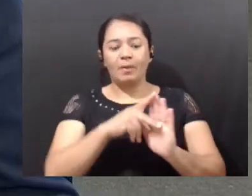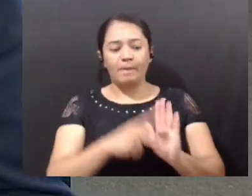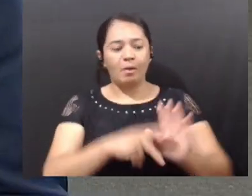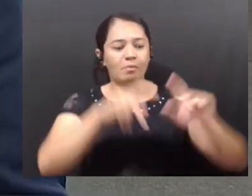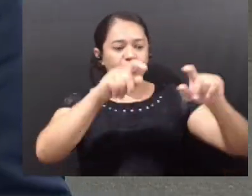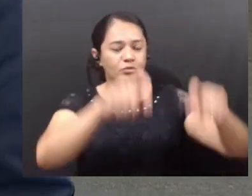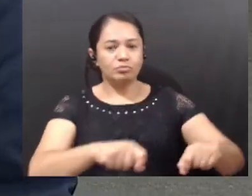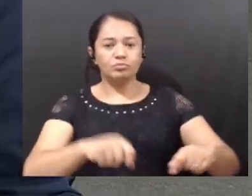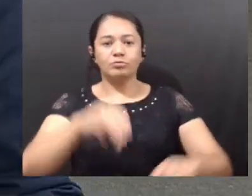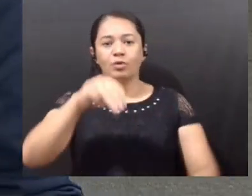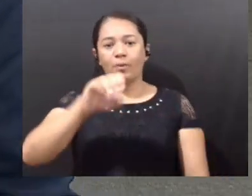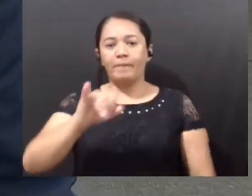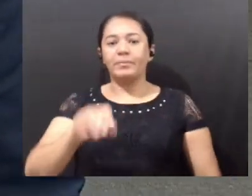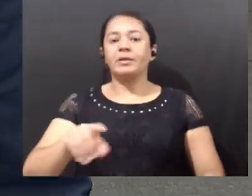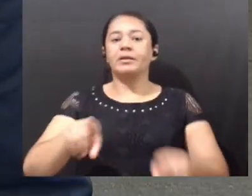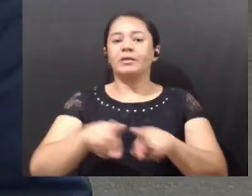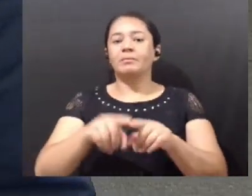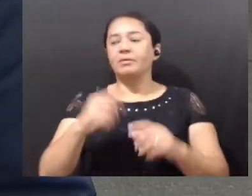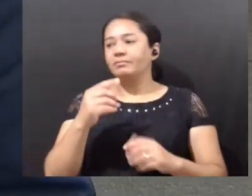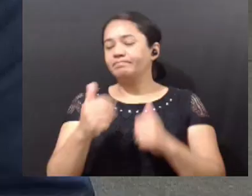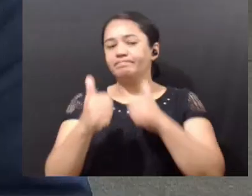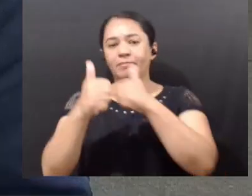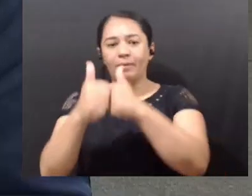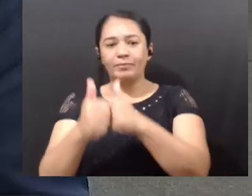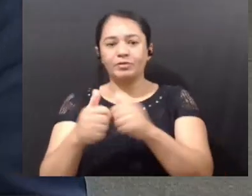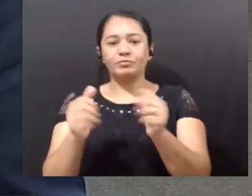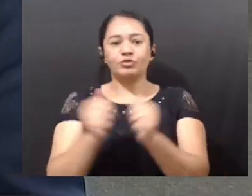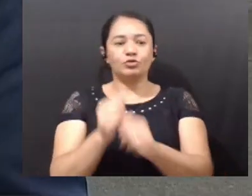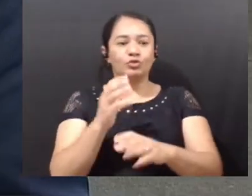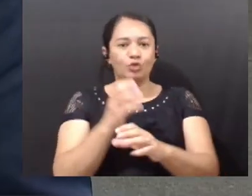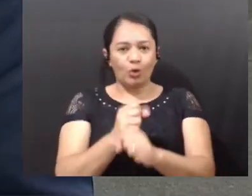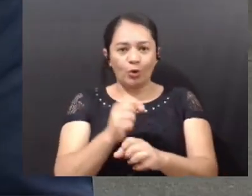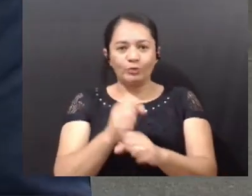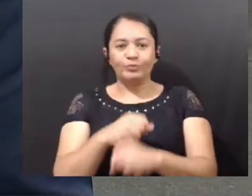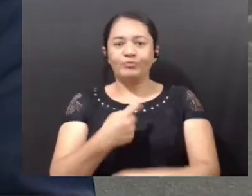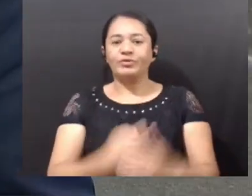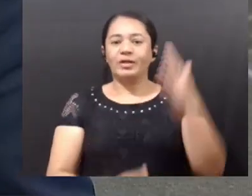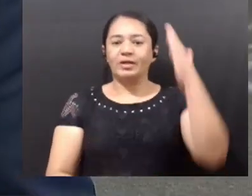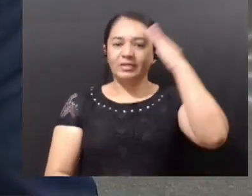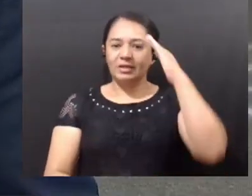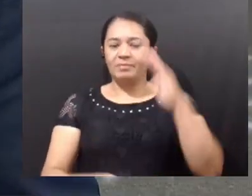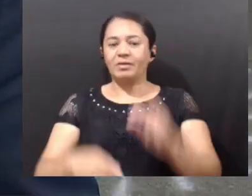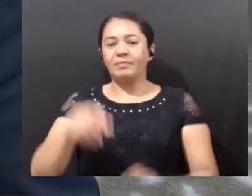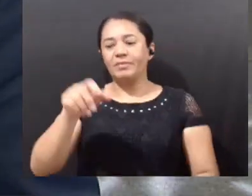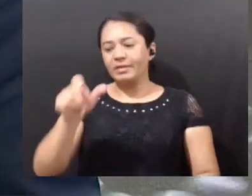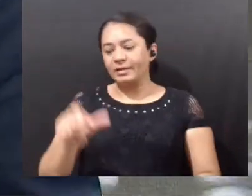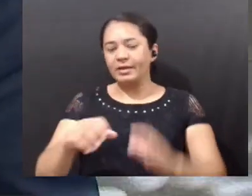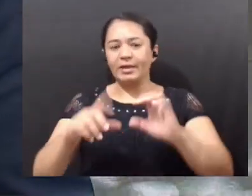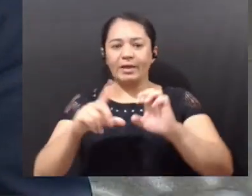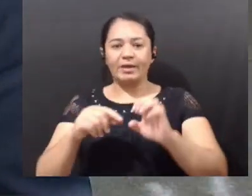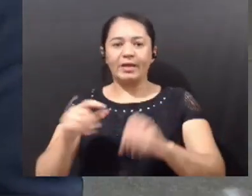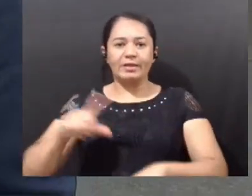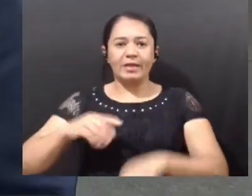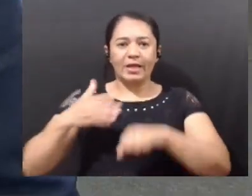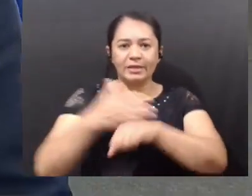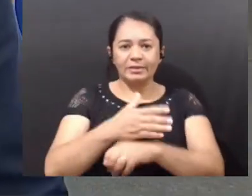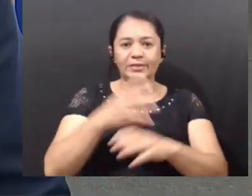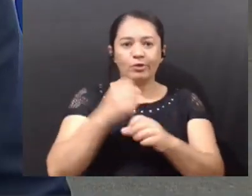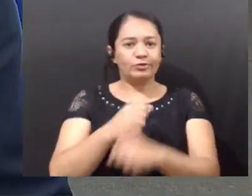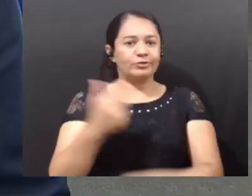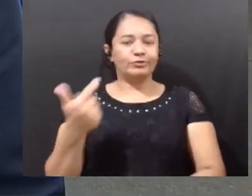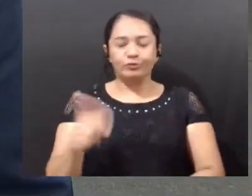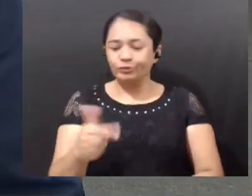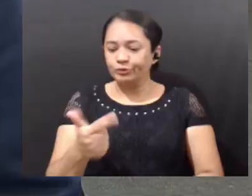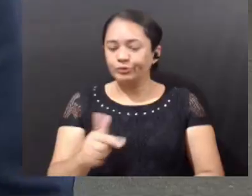que aproxima o MEI do contador. A gente sabe que nem todo microempreendedor ele tem acesso a um contador para ter essa orientação, e a